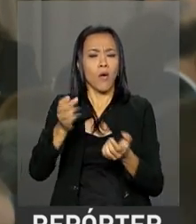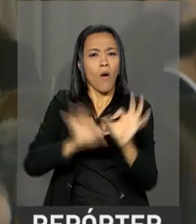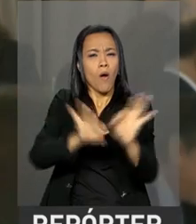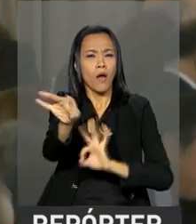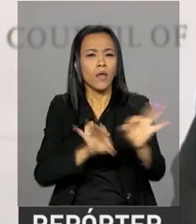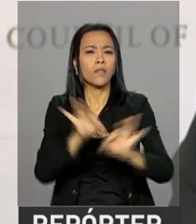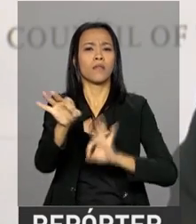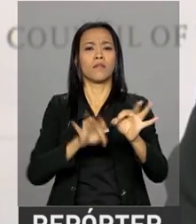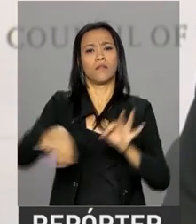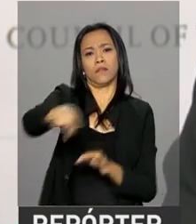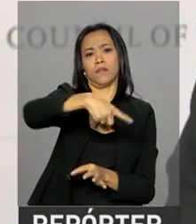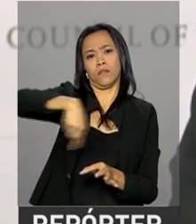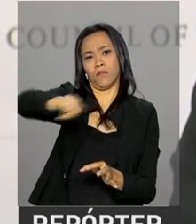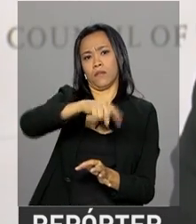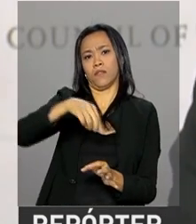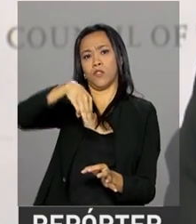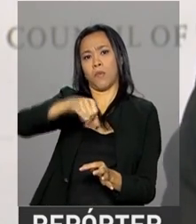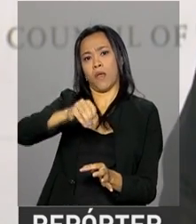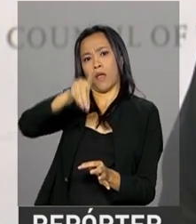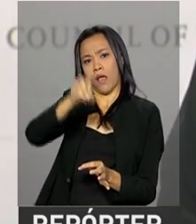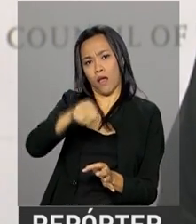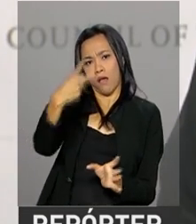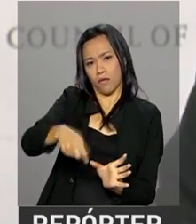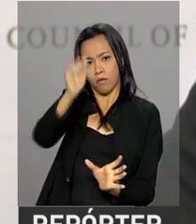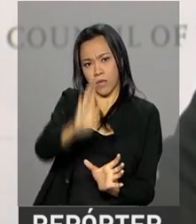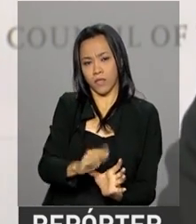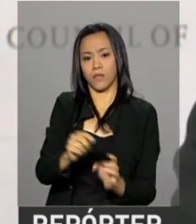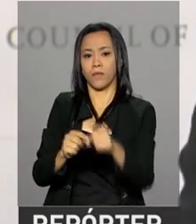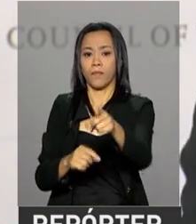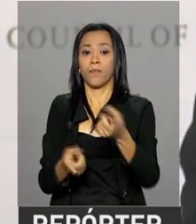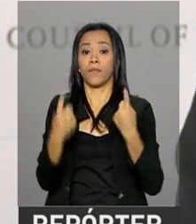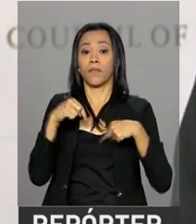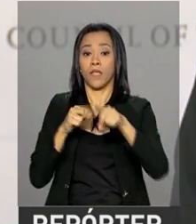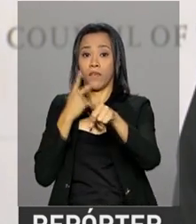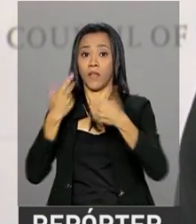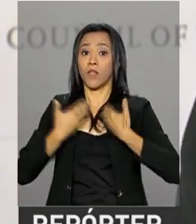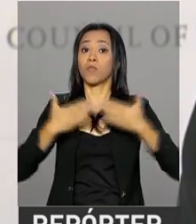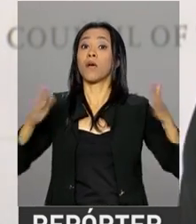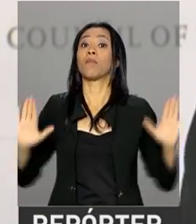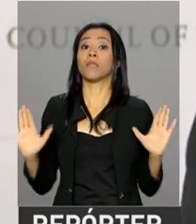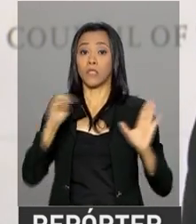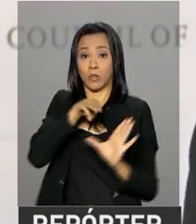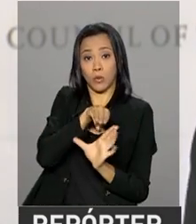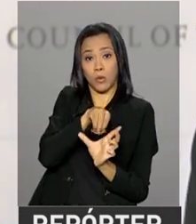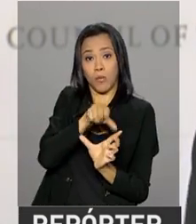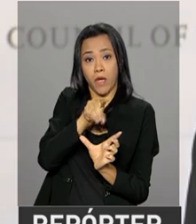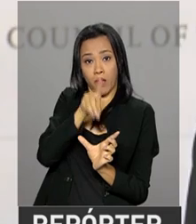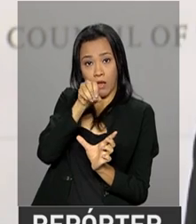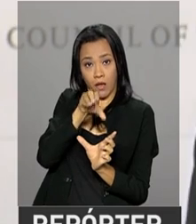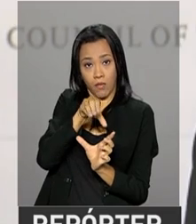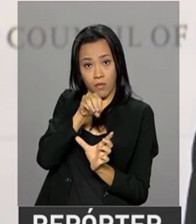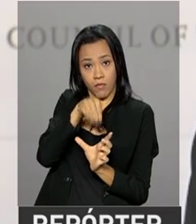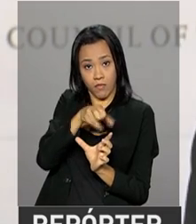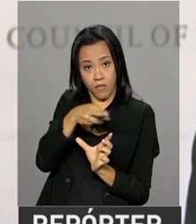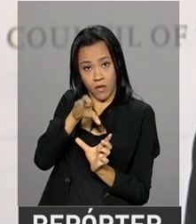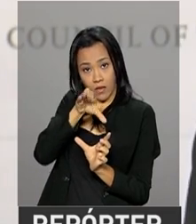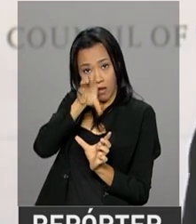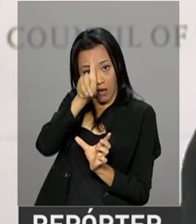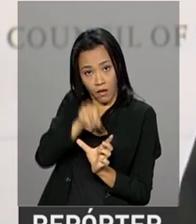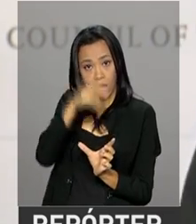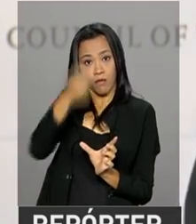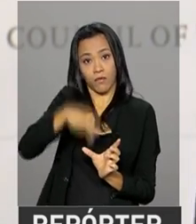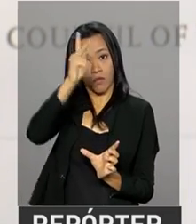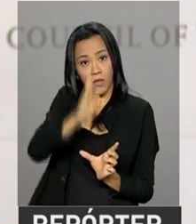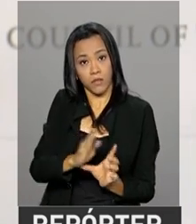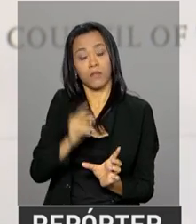brasileiro nós estamos abrindo o mercado universalizando o mercado eh brasileiro na convicção